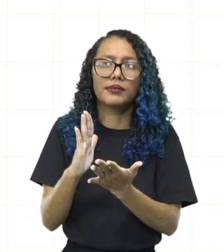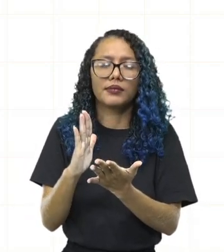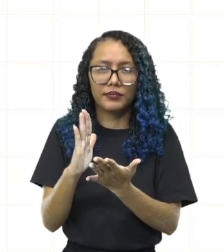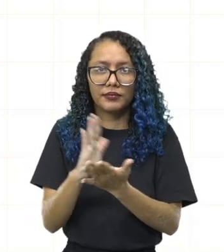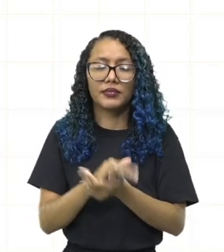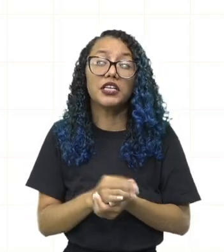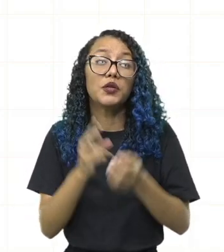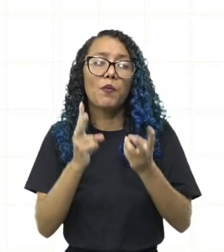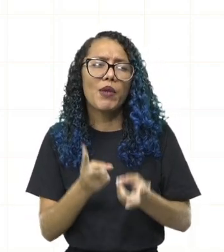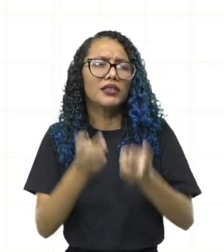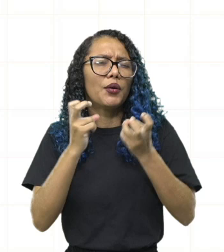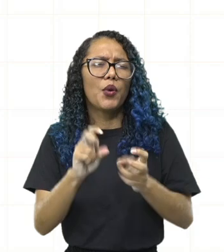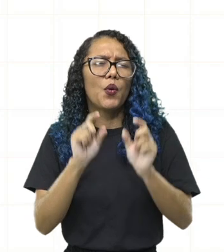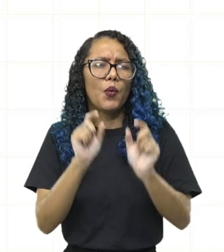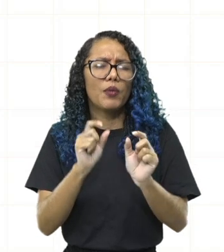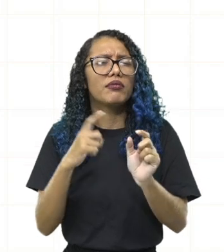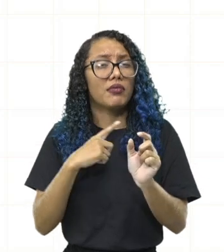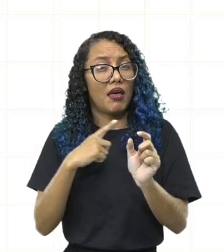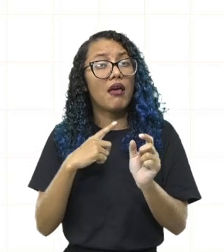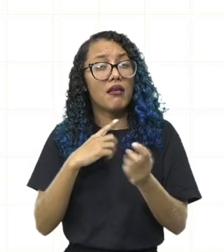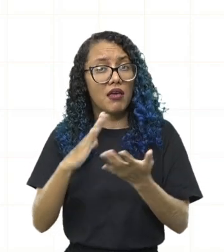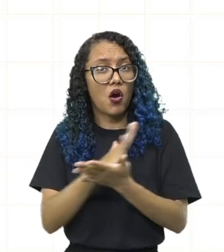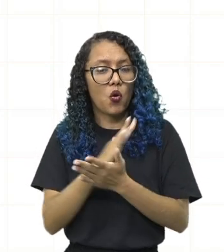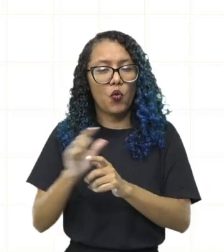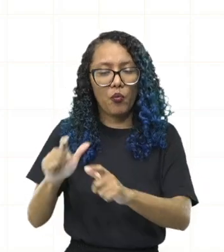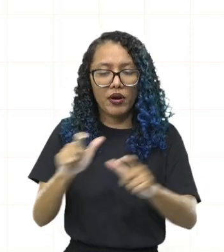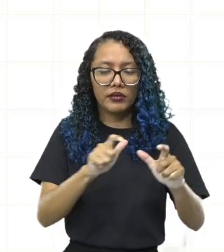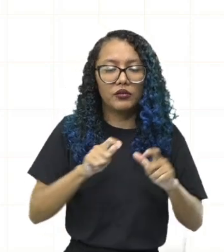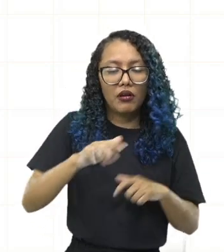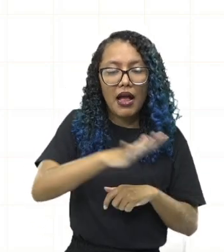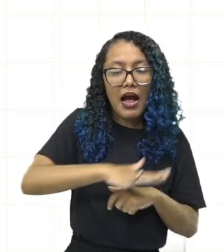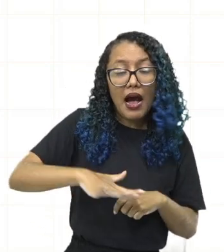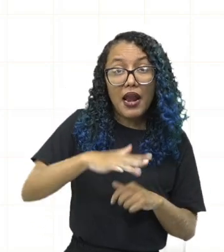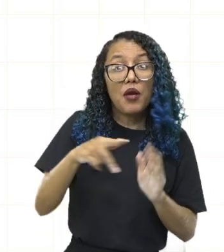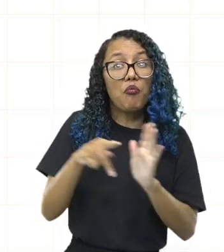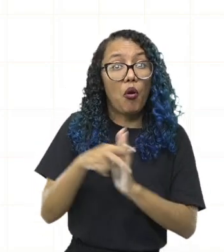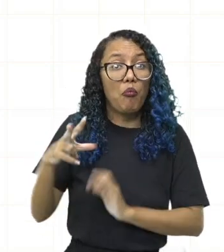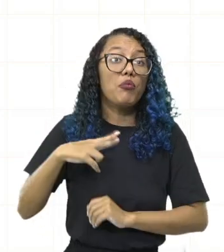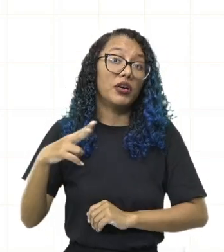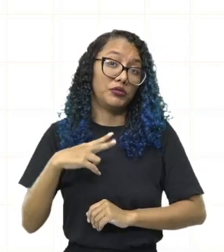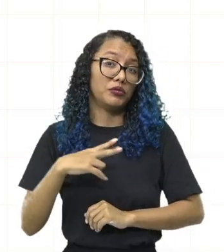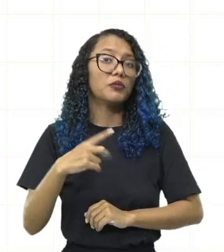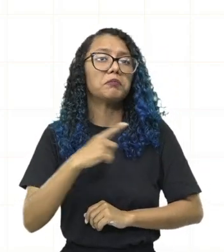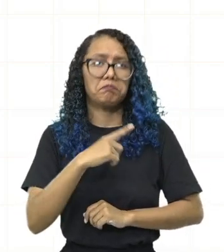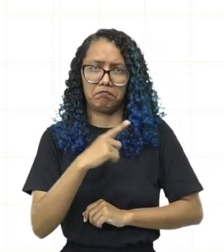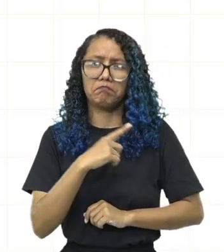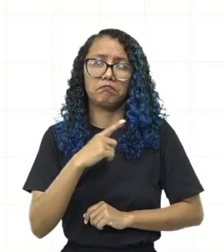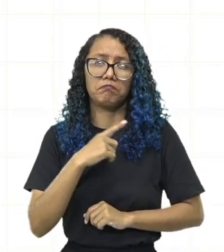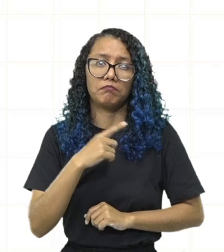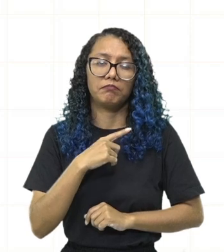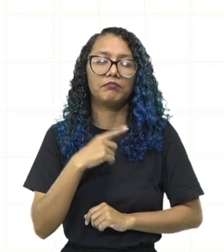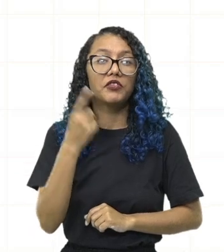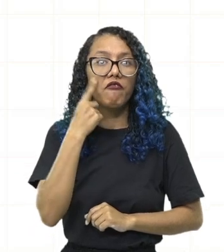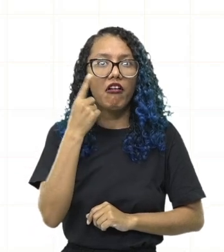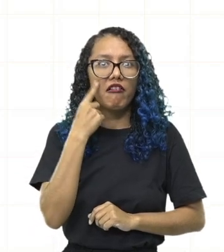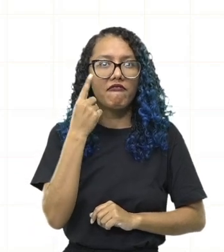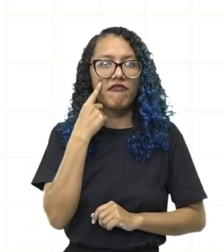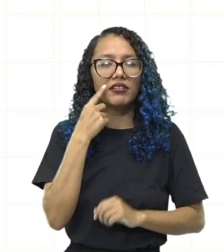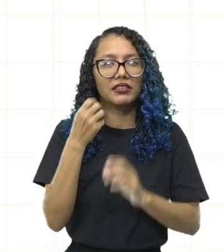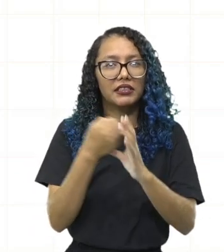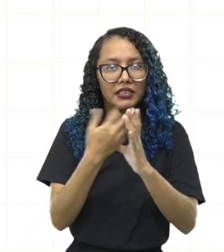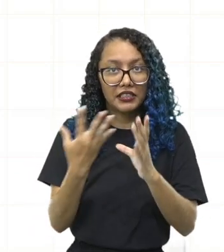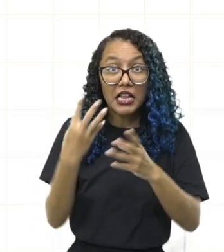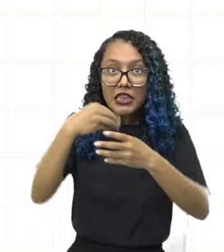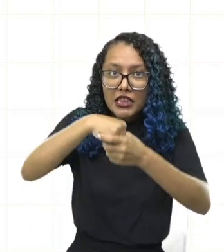gente observou algumas áreas que são privadas. Então, a gente vai observar essas características dentro